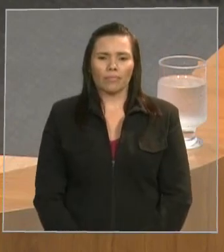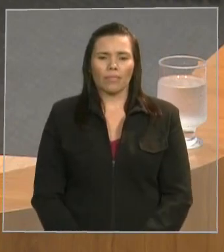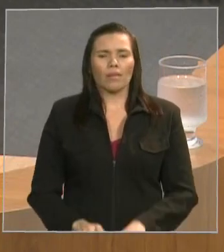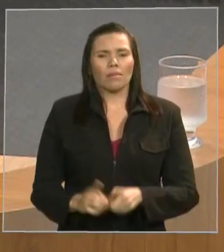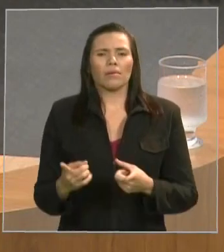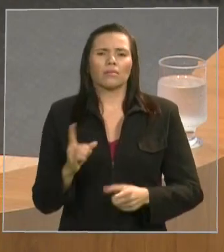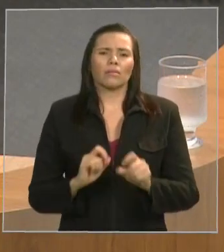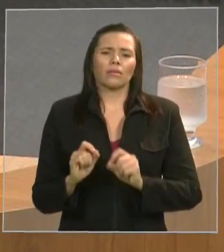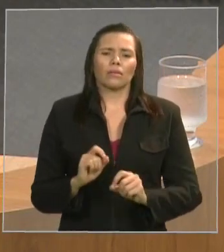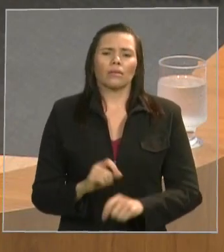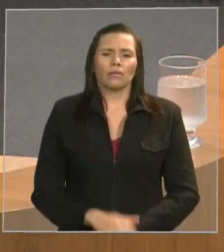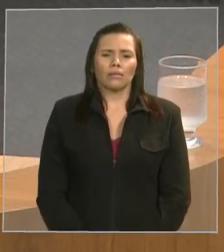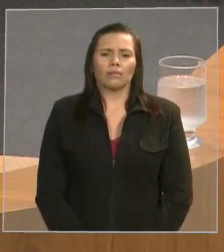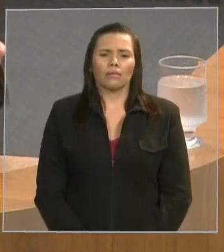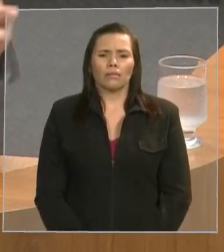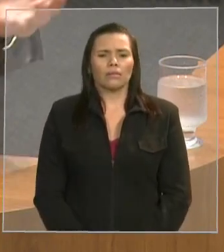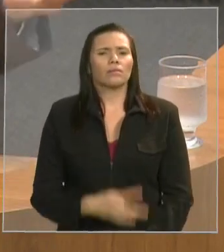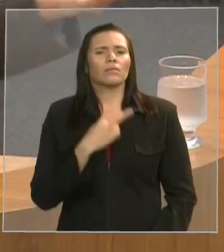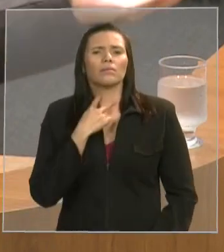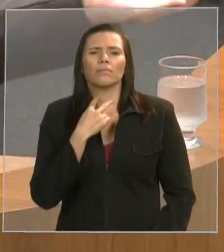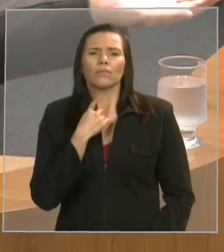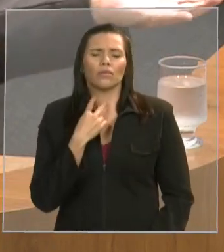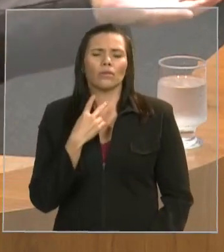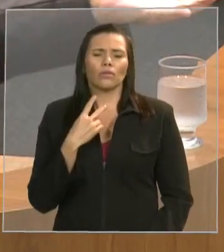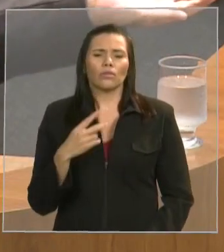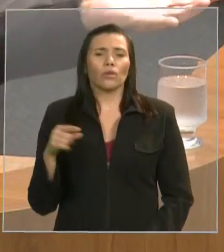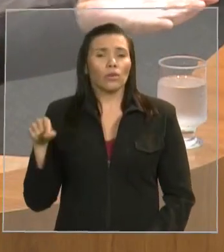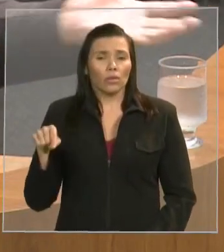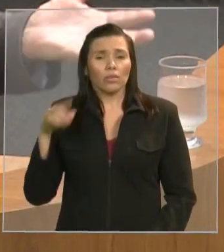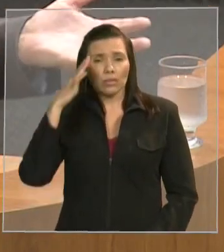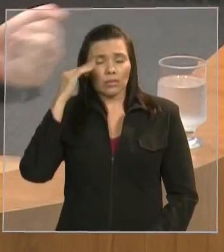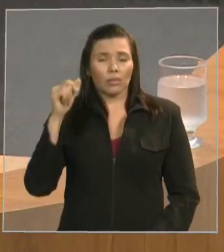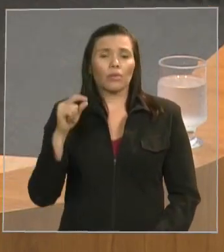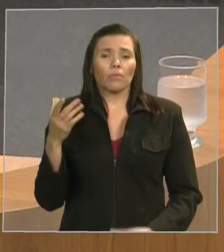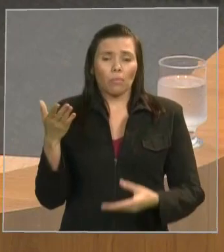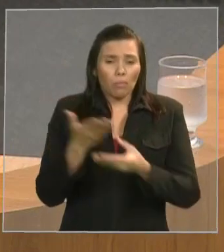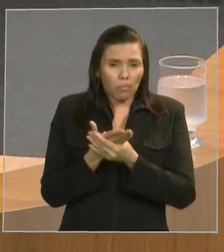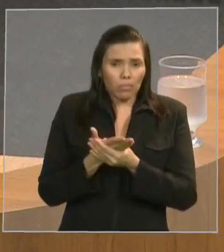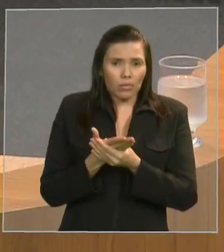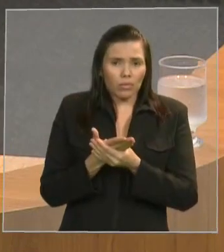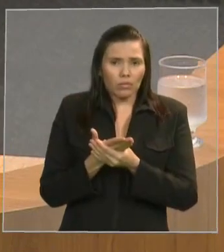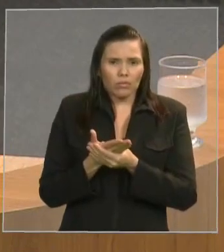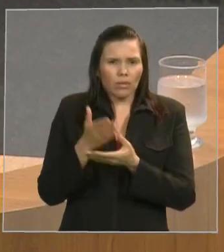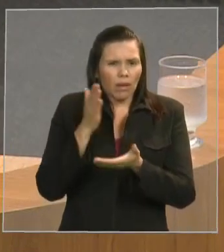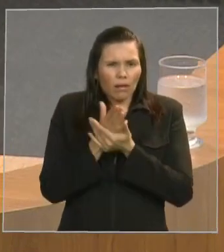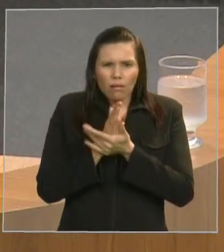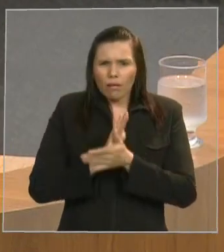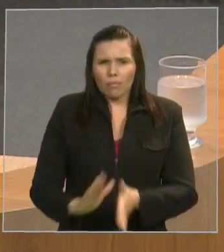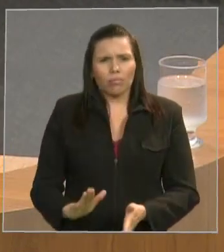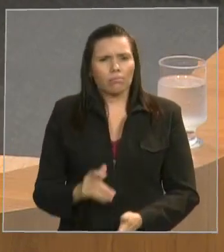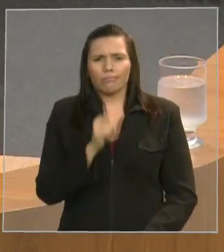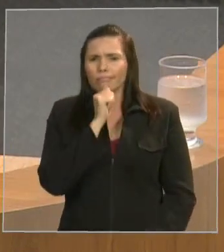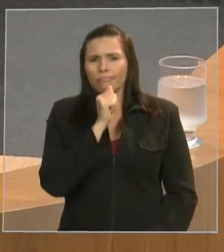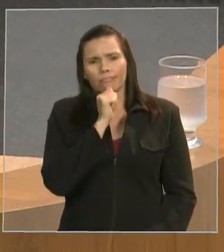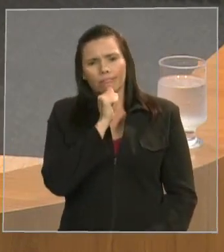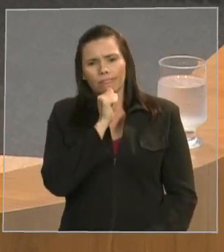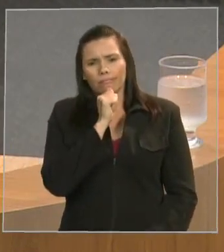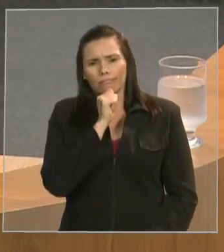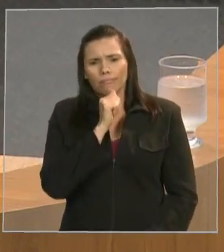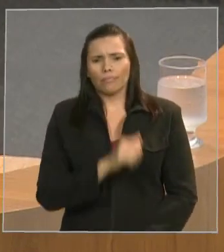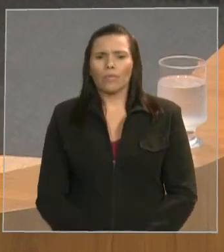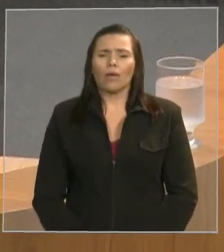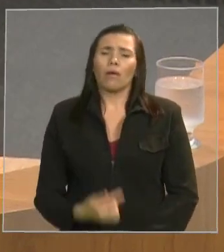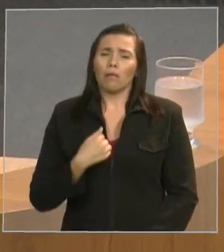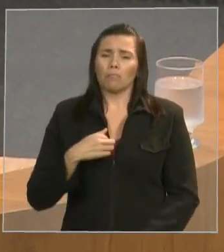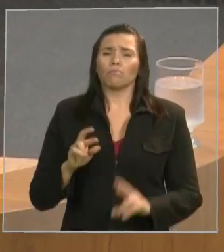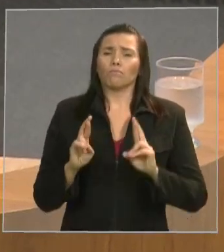resultado. Esse inquérito nem terminou ainda. Vamos torcer para que tenha uma